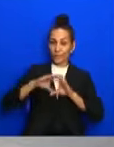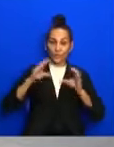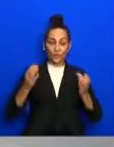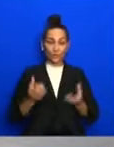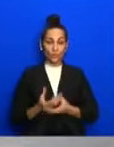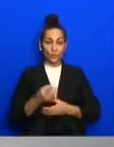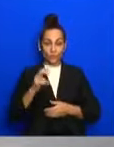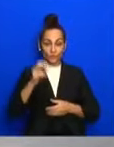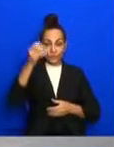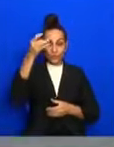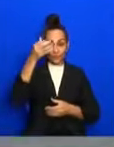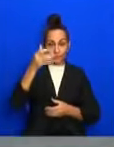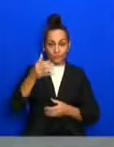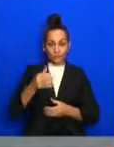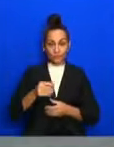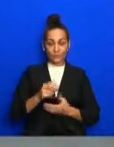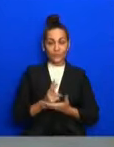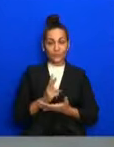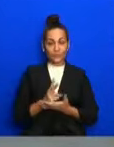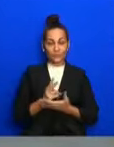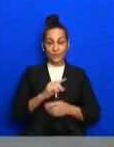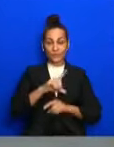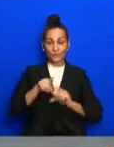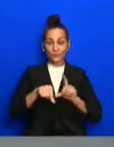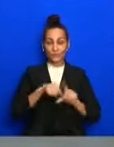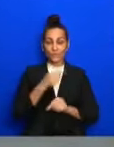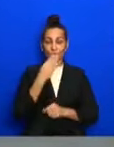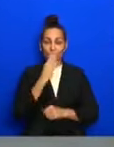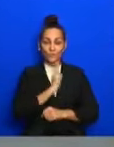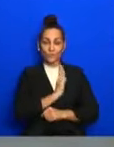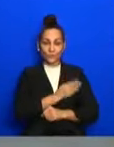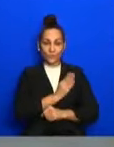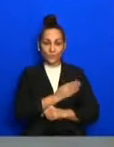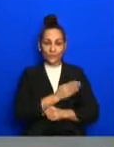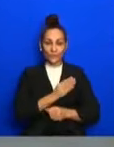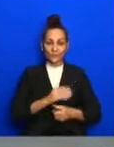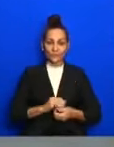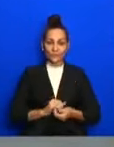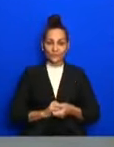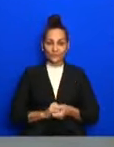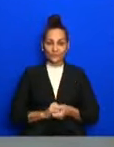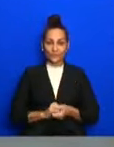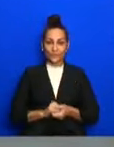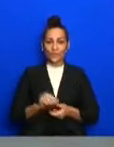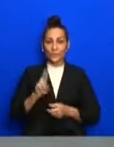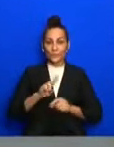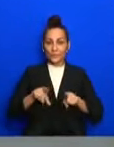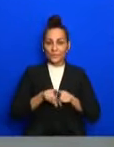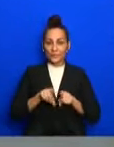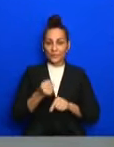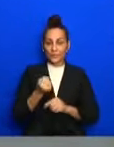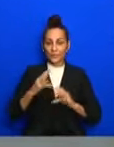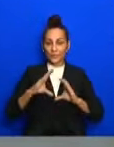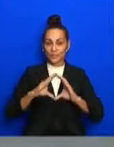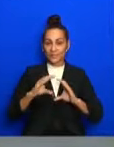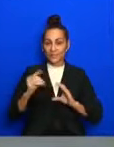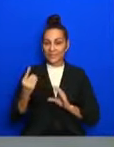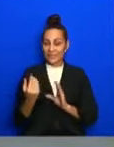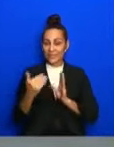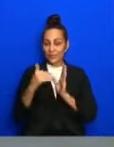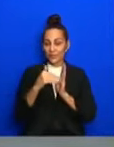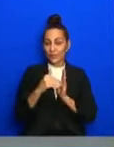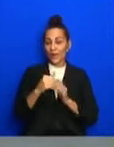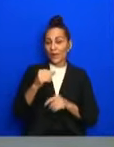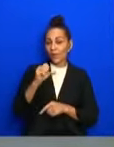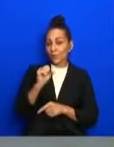superior do globo número 5, para procedermos o sorteio do time do coração. Utilizamos também 80 bolas, numeradas